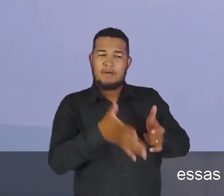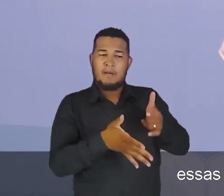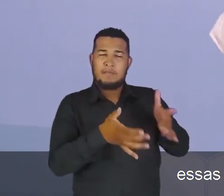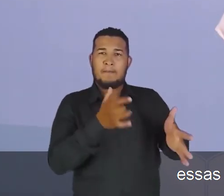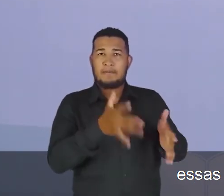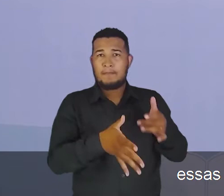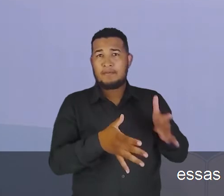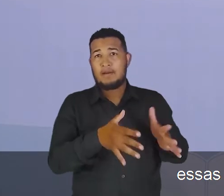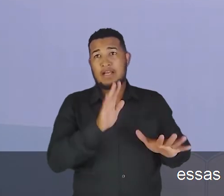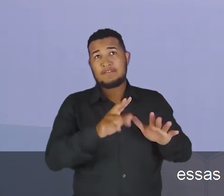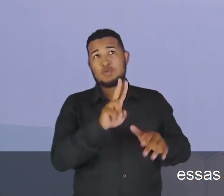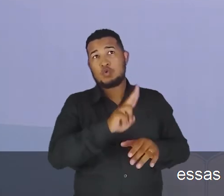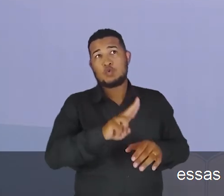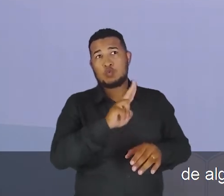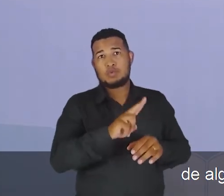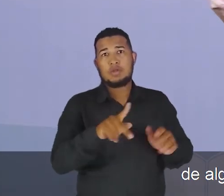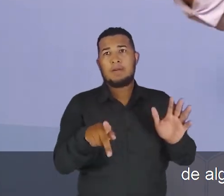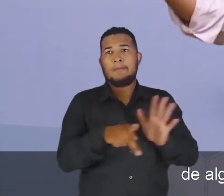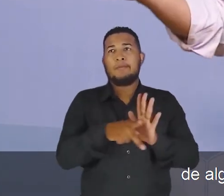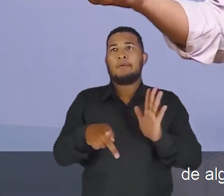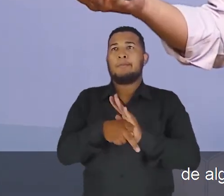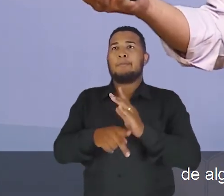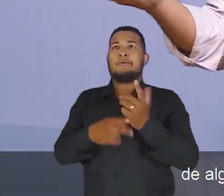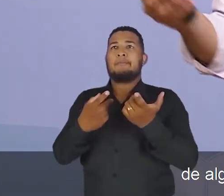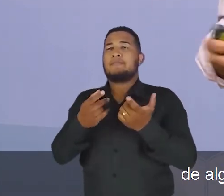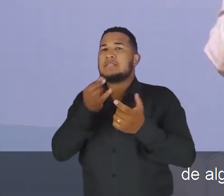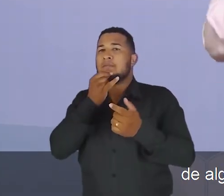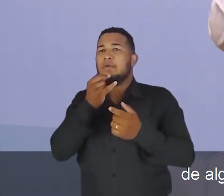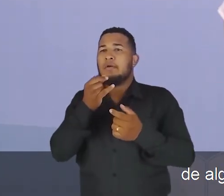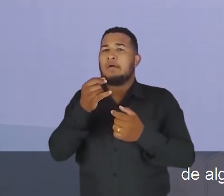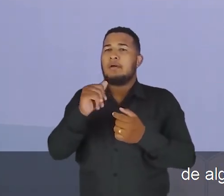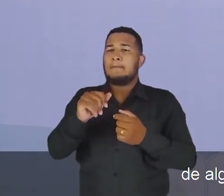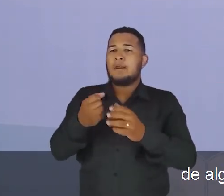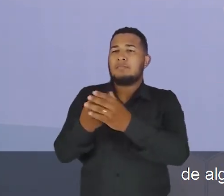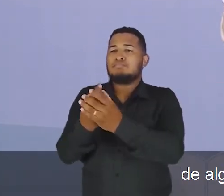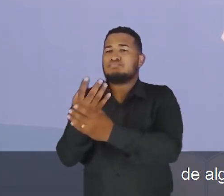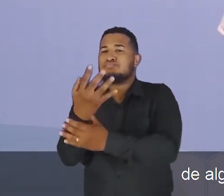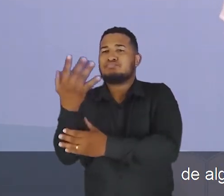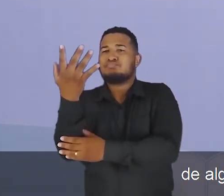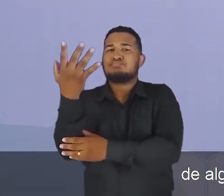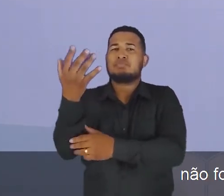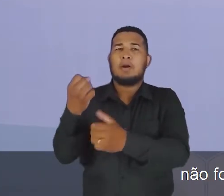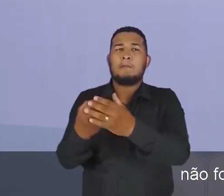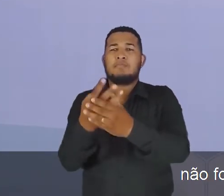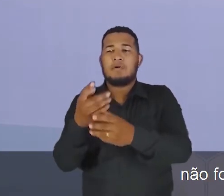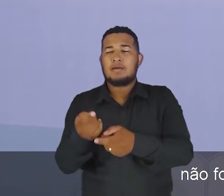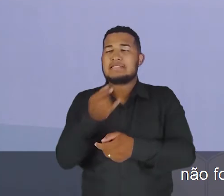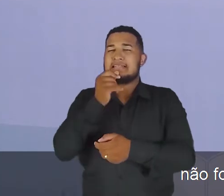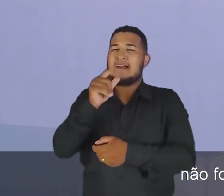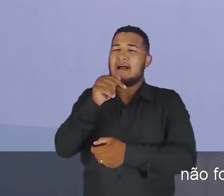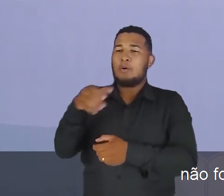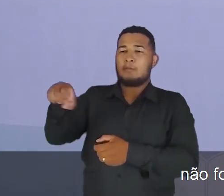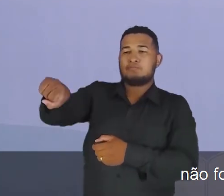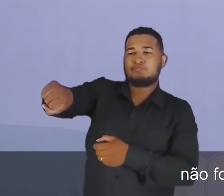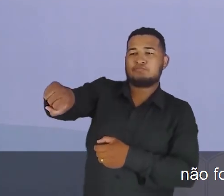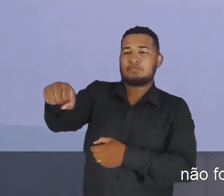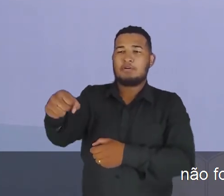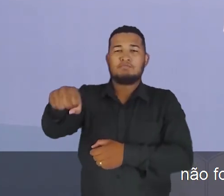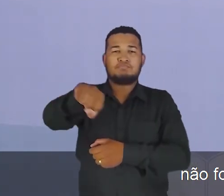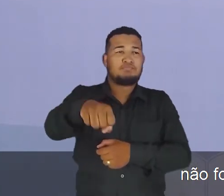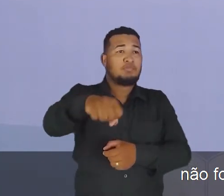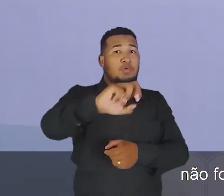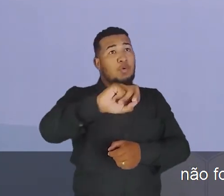dessa pessoa pode ser utilizada para irrigação de alguma coisa, pode ser utilizada para tomar banho se ela não for tratada. Então a pessoa ela